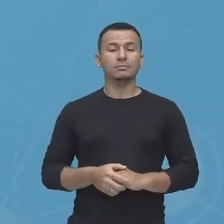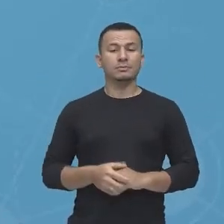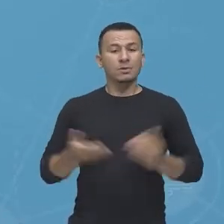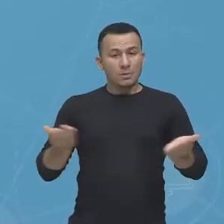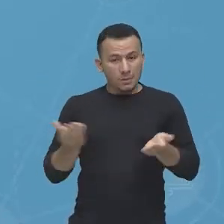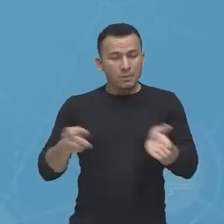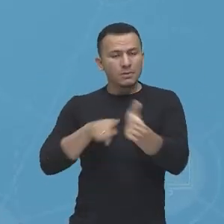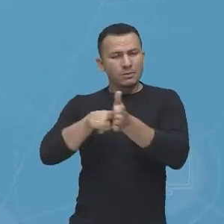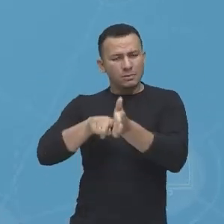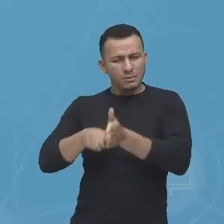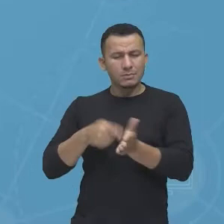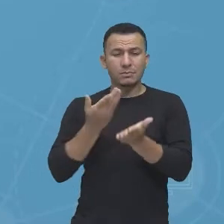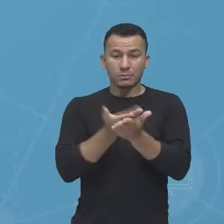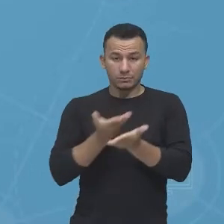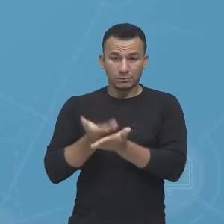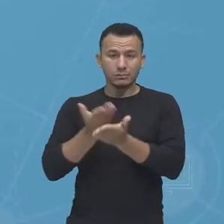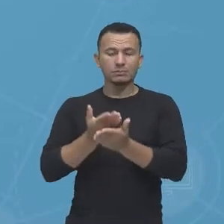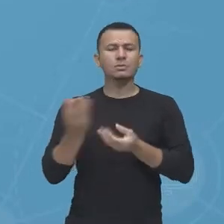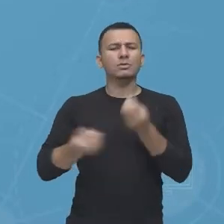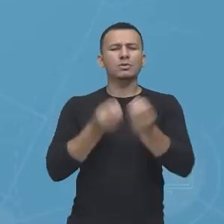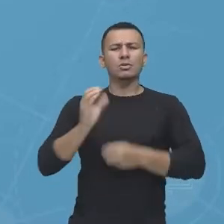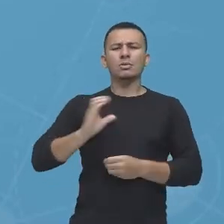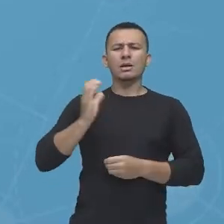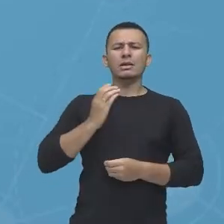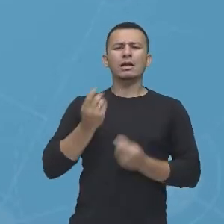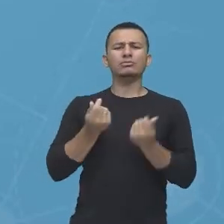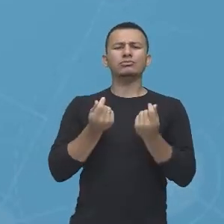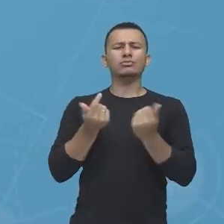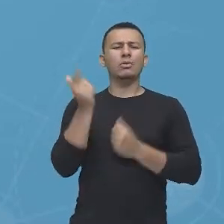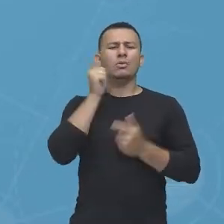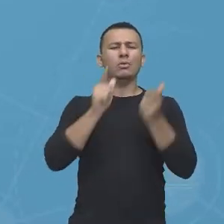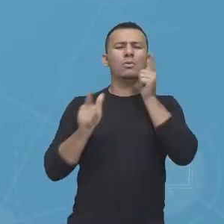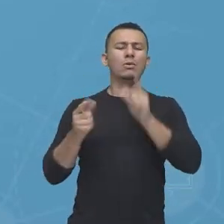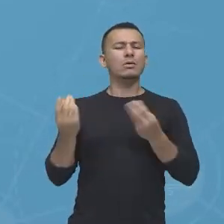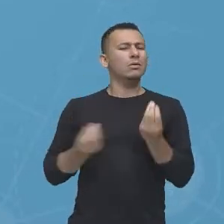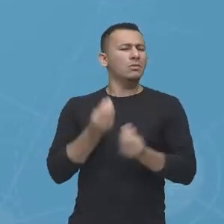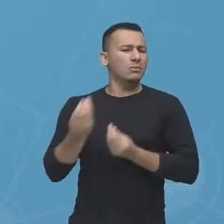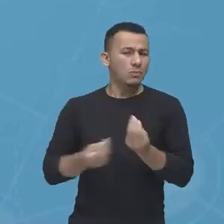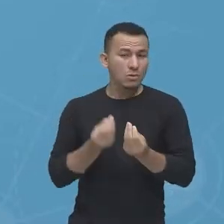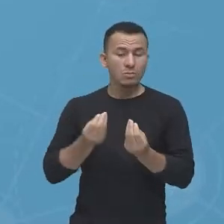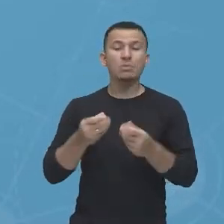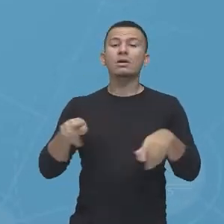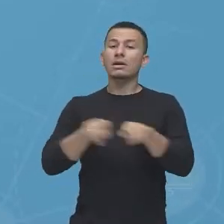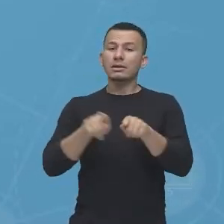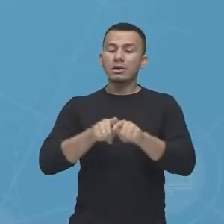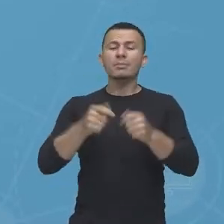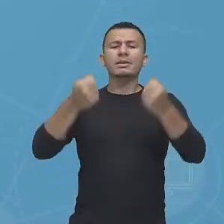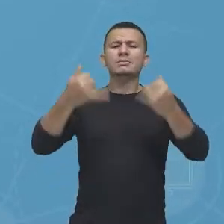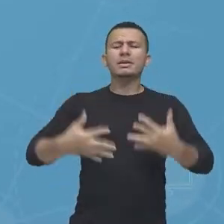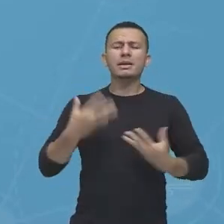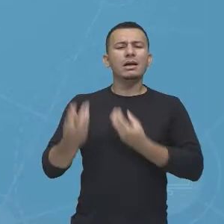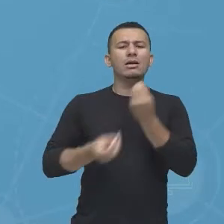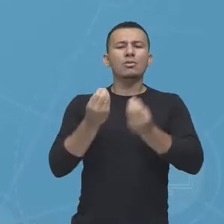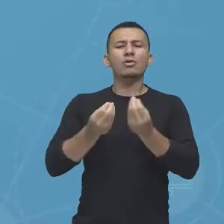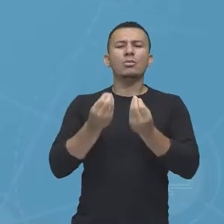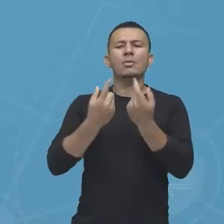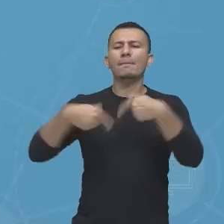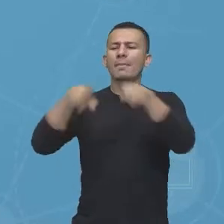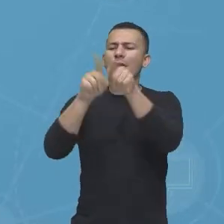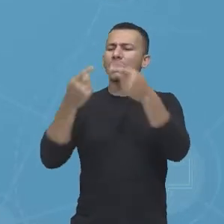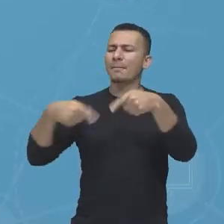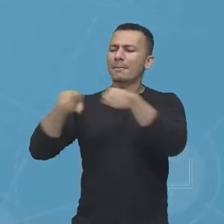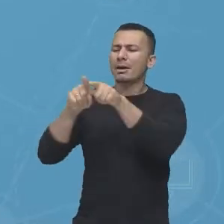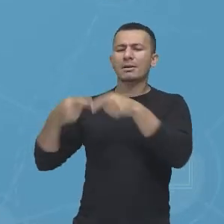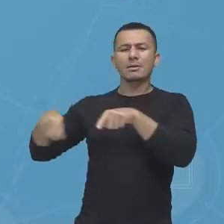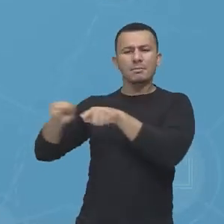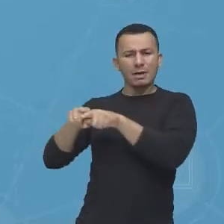aula é exatamente isso. Como o Canadá ganha dinheiro, né? E como é a relação do Canadá com os seus países vizinhos